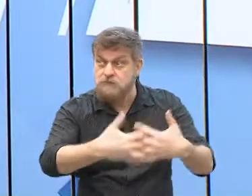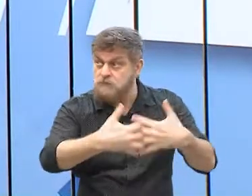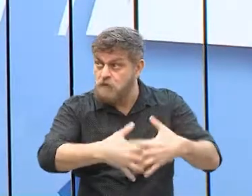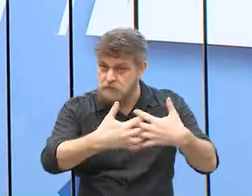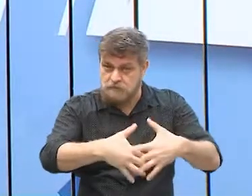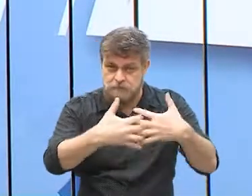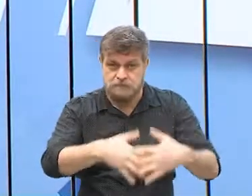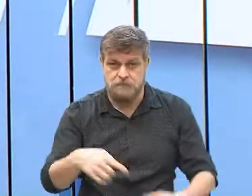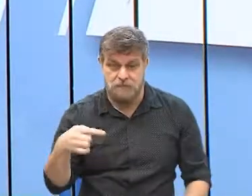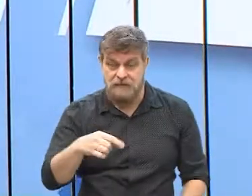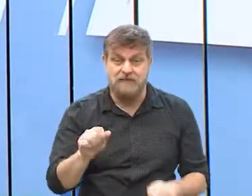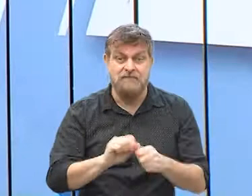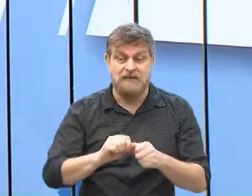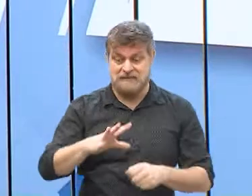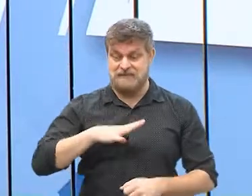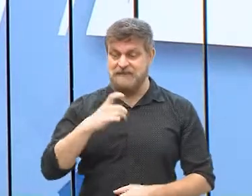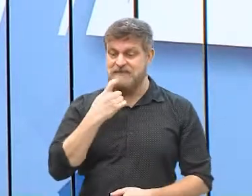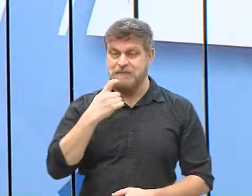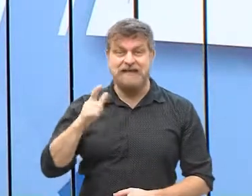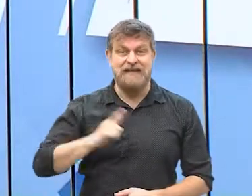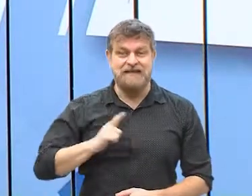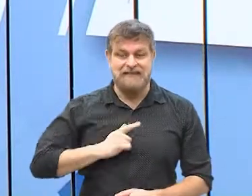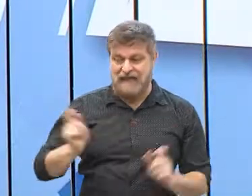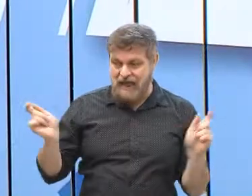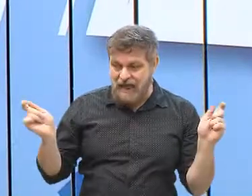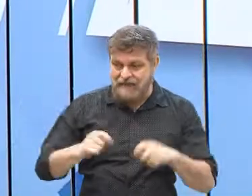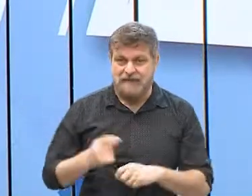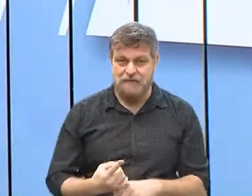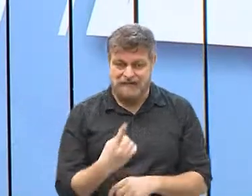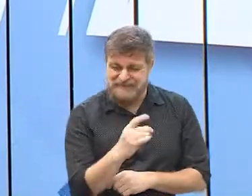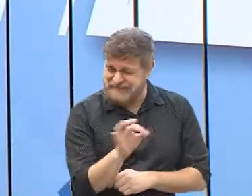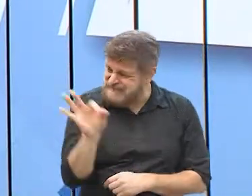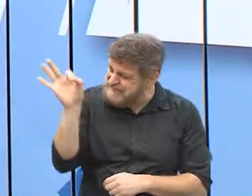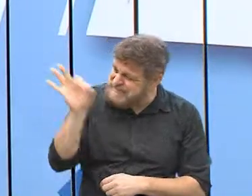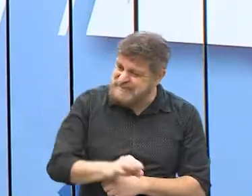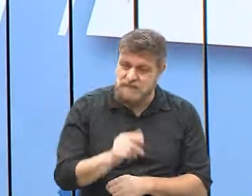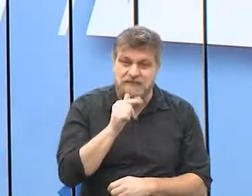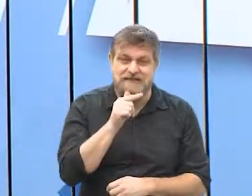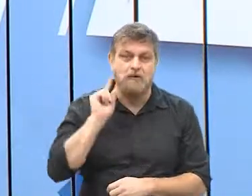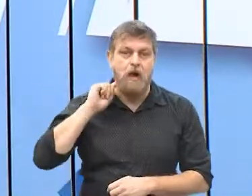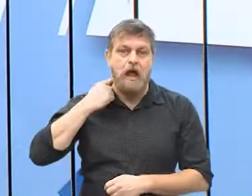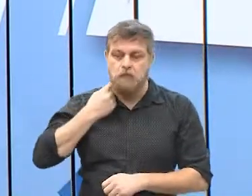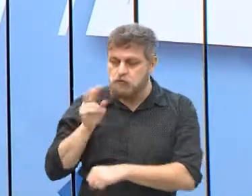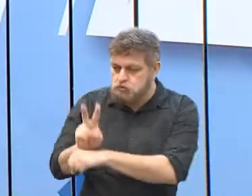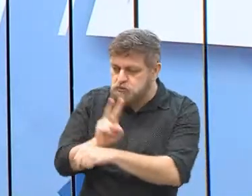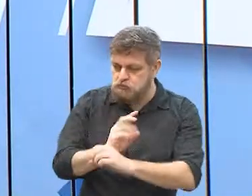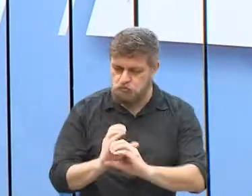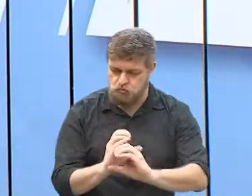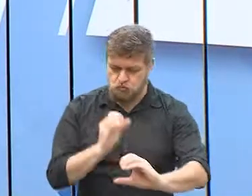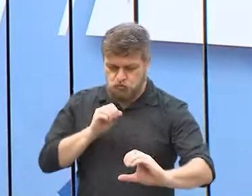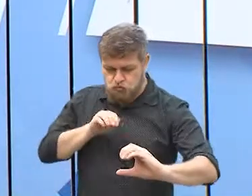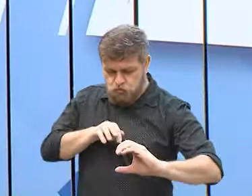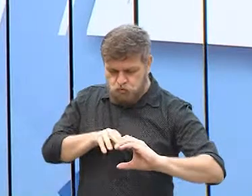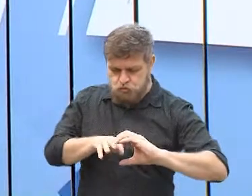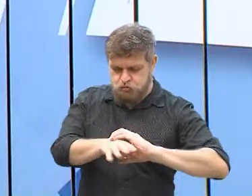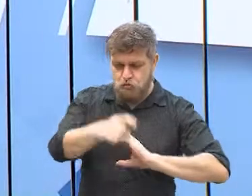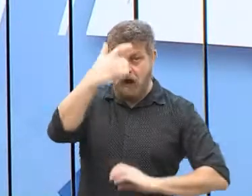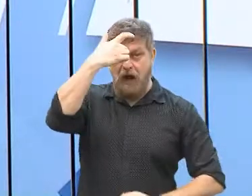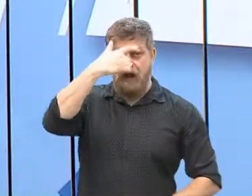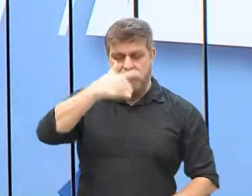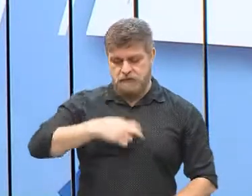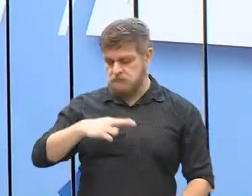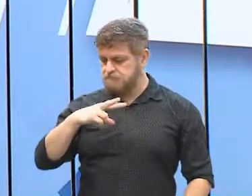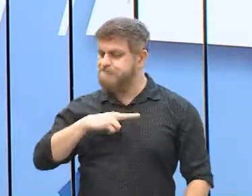e isso vai dotar Campinas de capacidade para tratar 100% do esgoto. E aí, Gabriel, eu quero dizer que eu pessoalmente